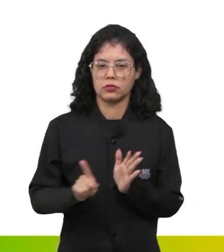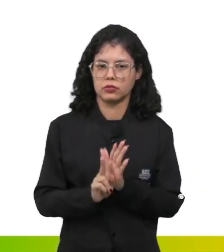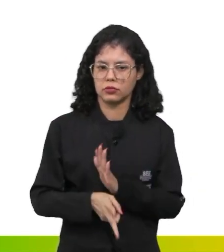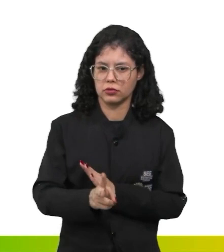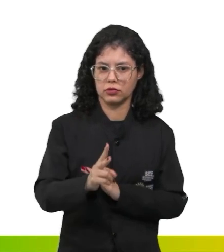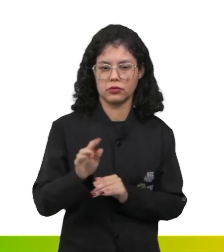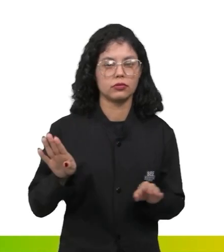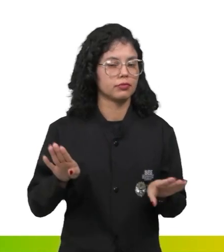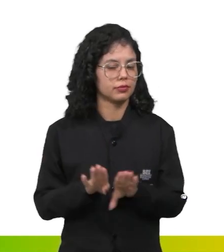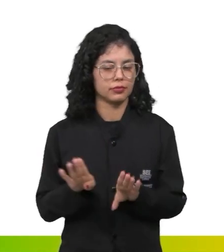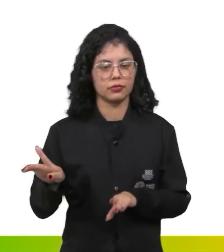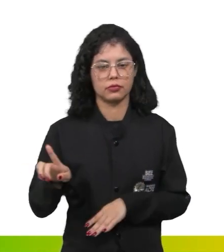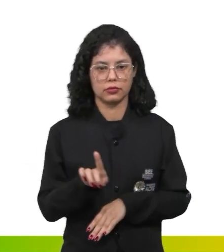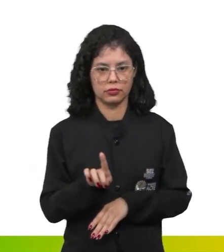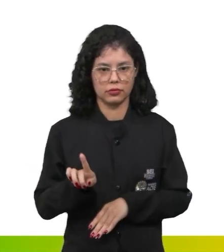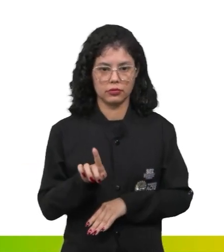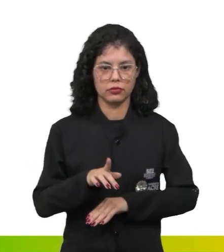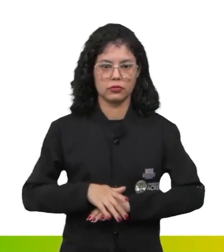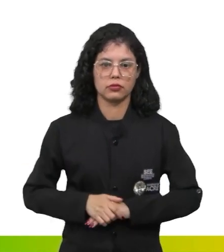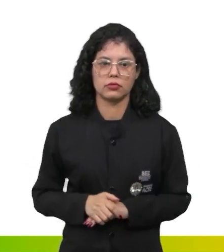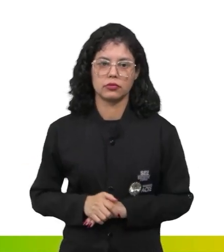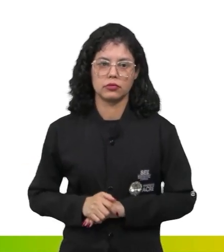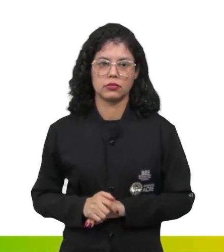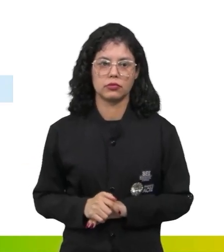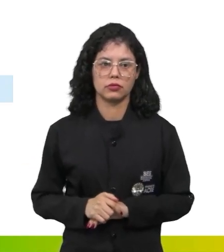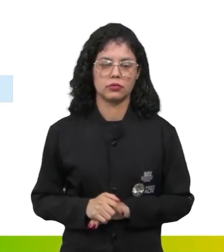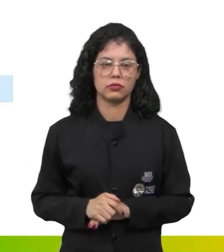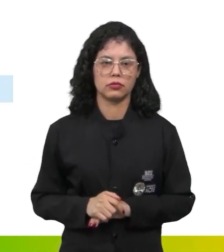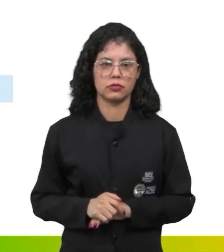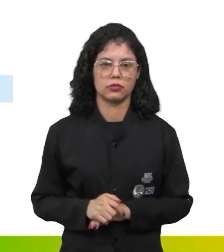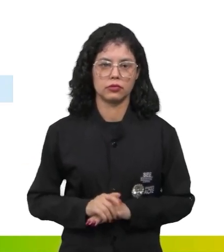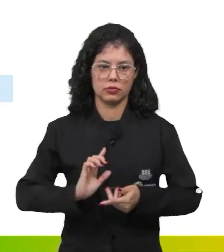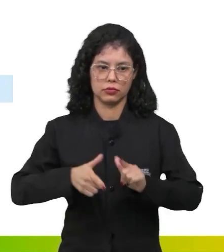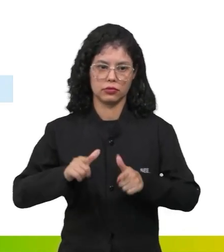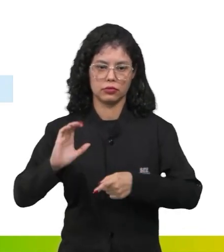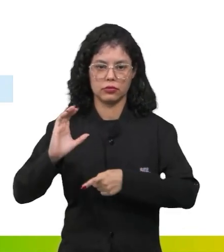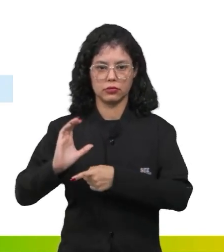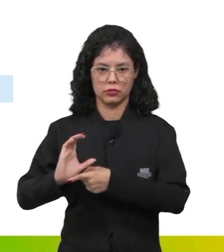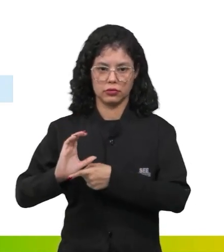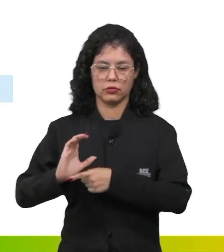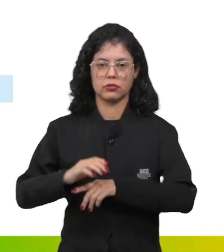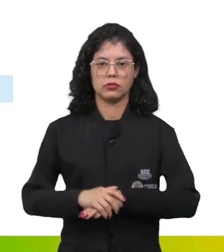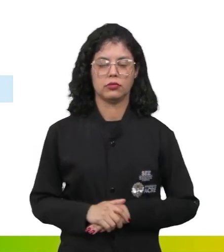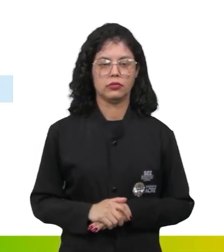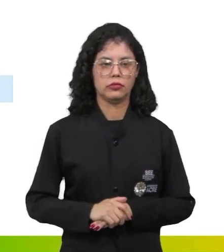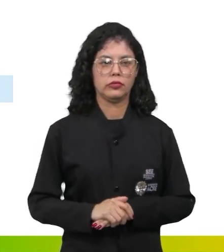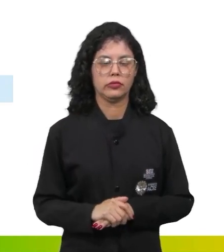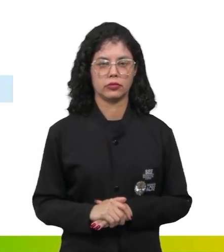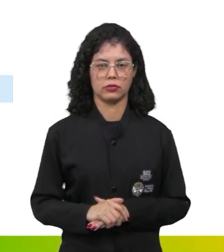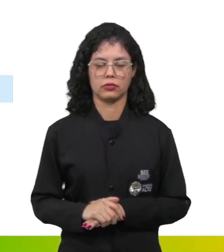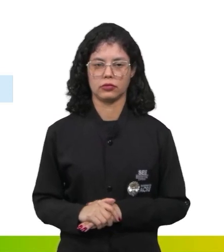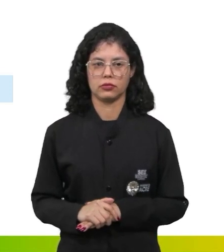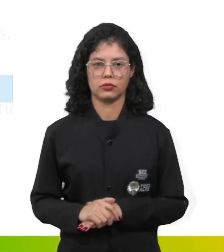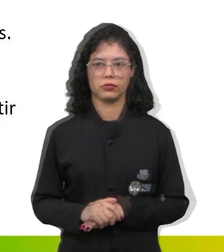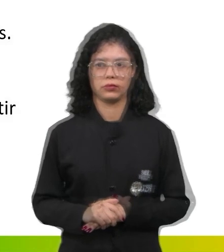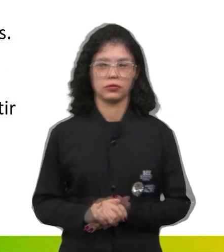respectivamente? Também não. Então, aqui, ó, a gente tem a nossa questão correta, letra